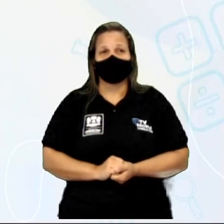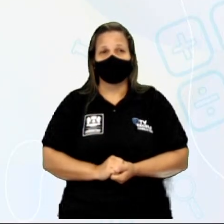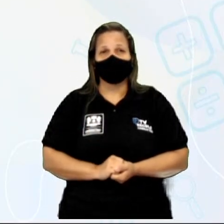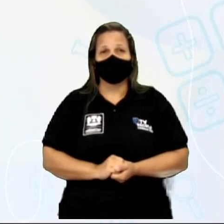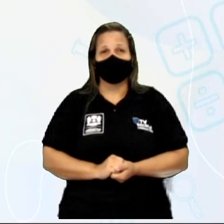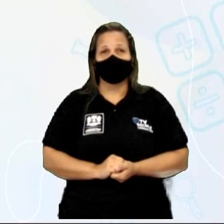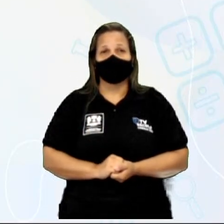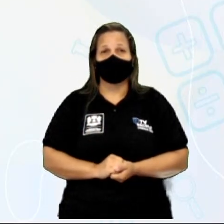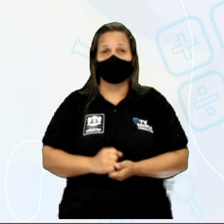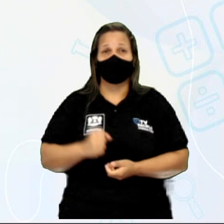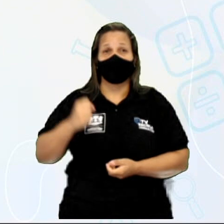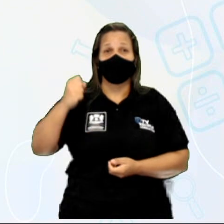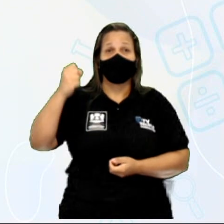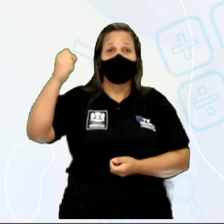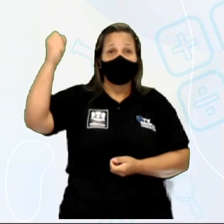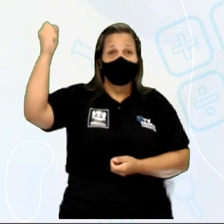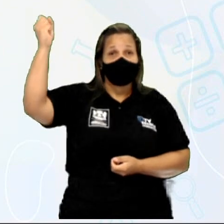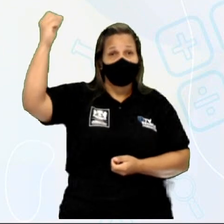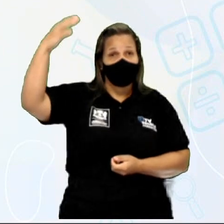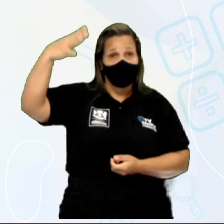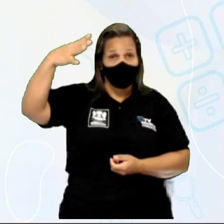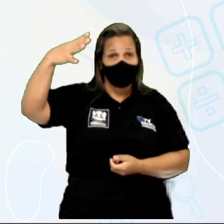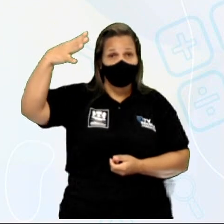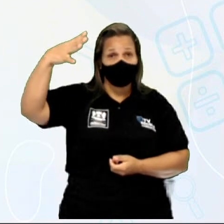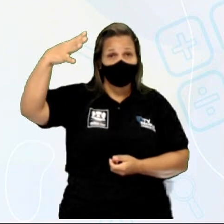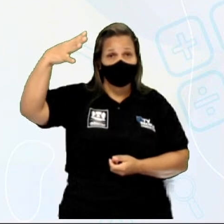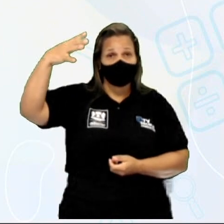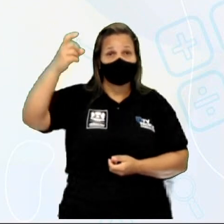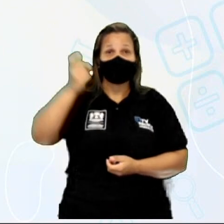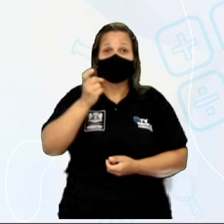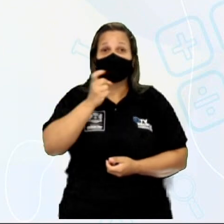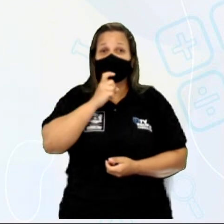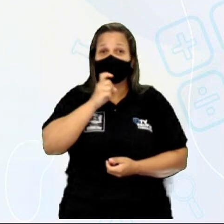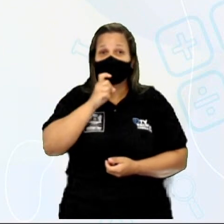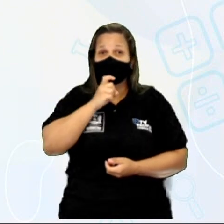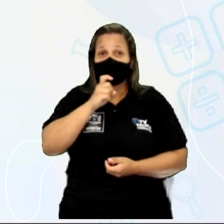luz passando do ar para o gelo.